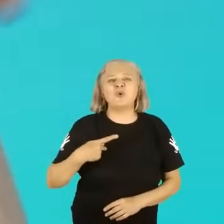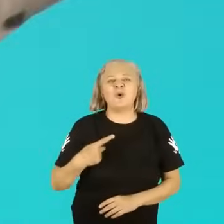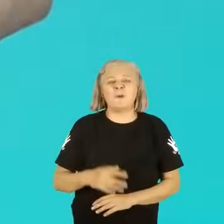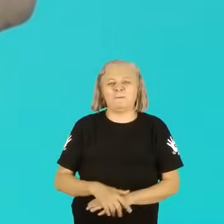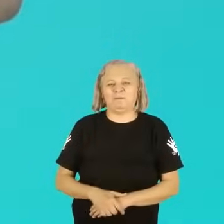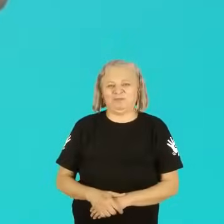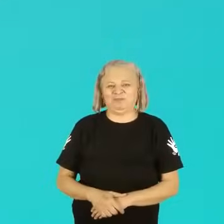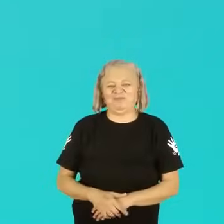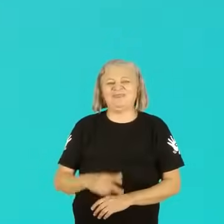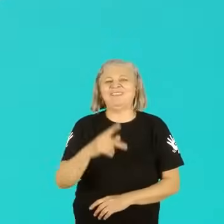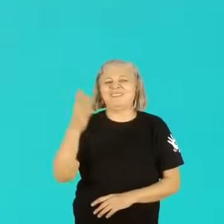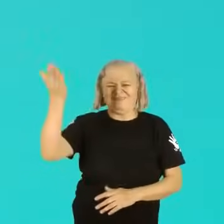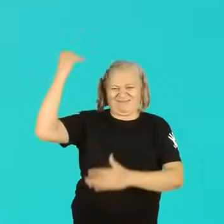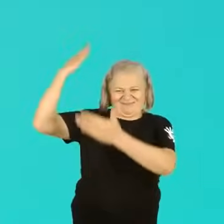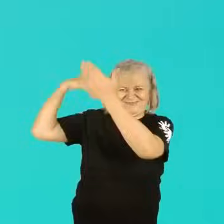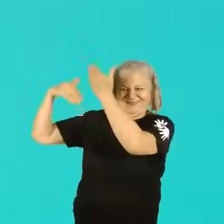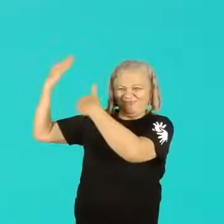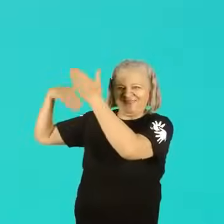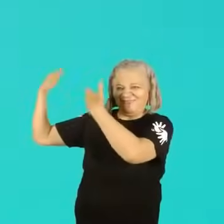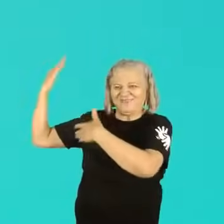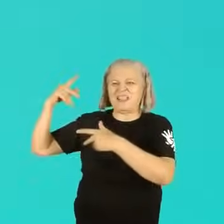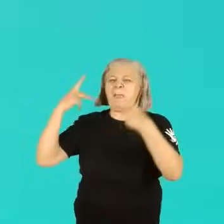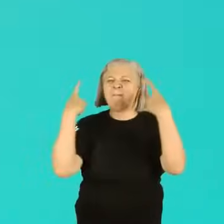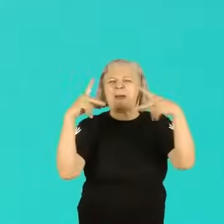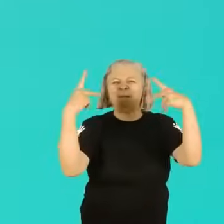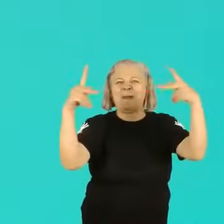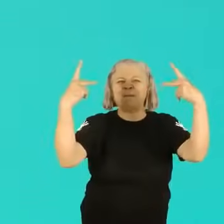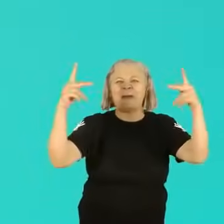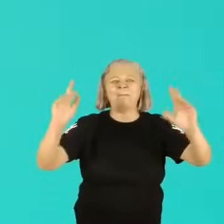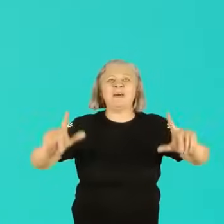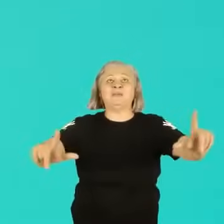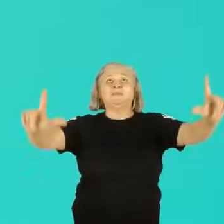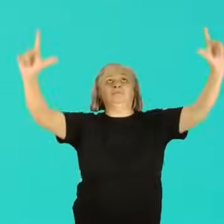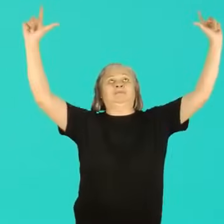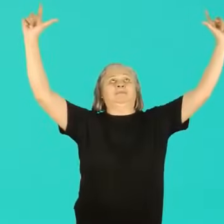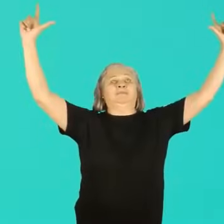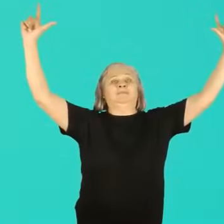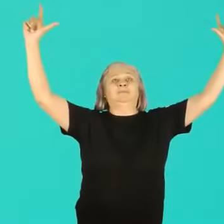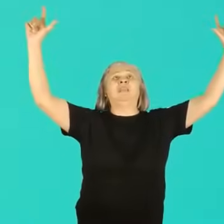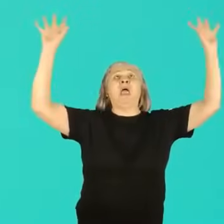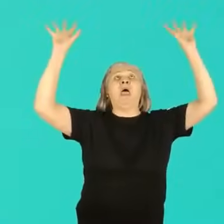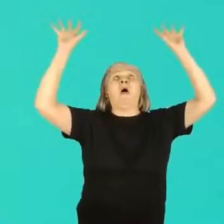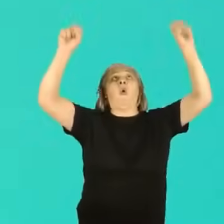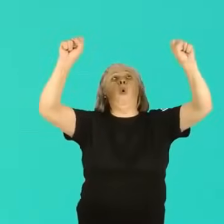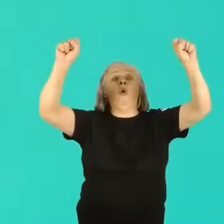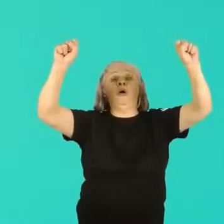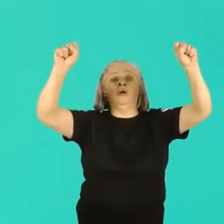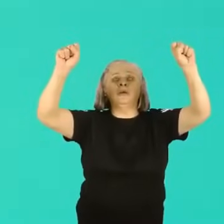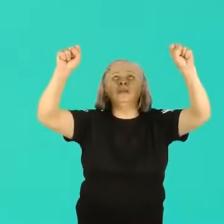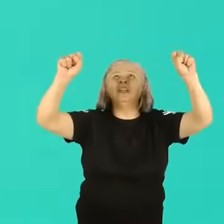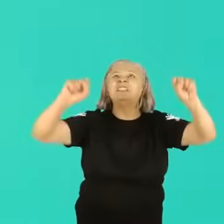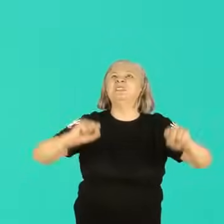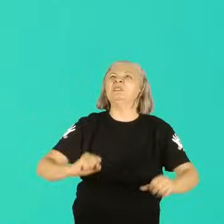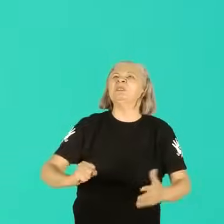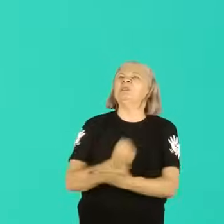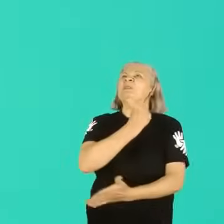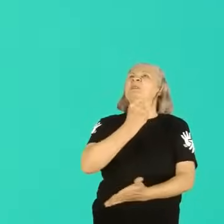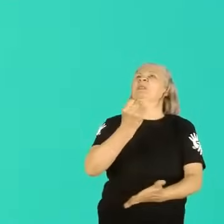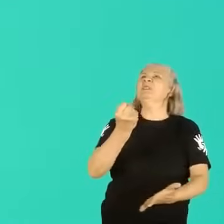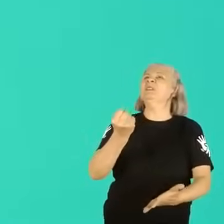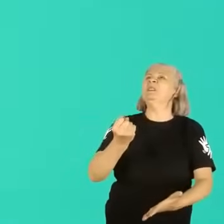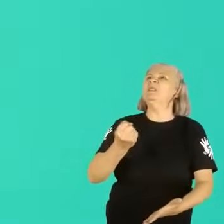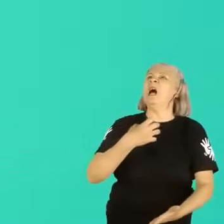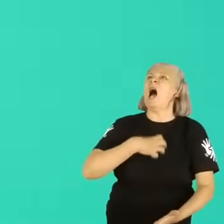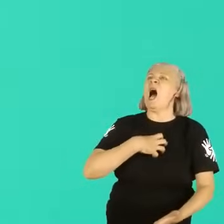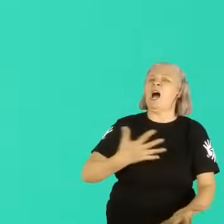telão parou. Ele falou: meu Deus, que raiva. Eu falei: Deus está tratando o vaso. E eu, quando eu entrei,